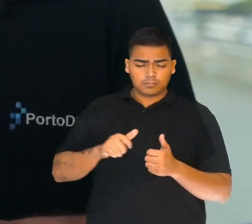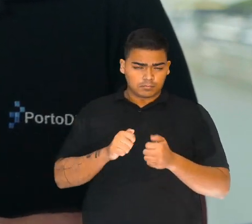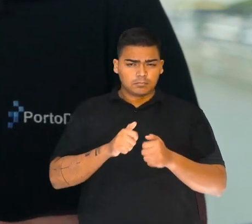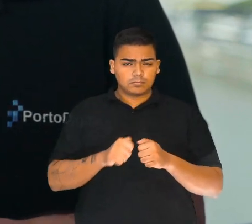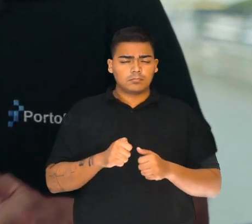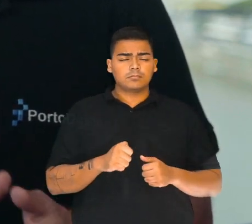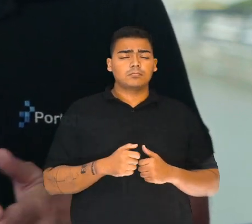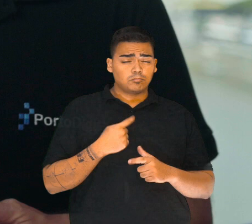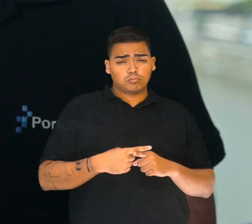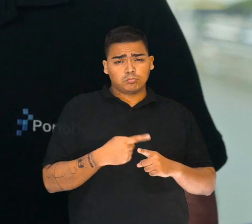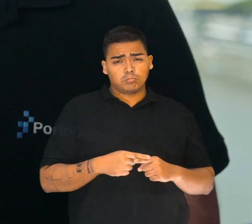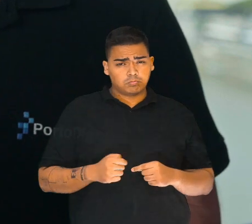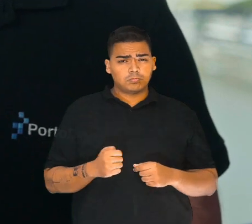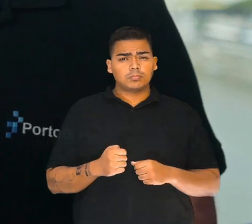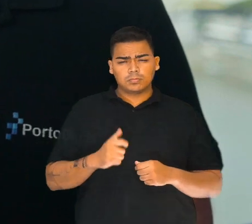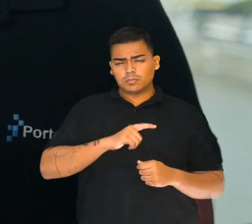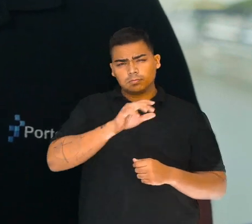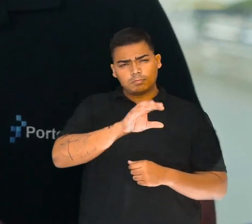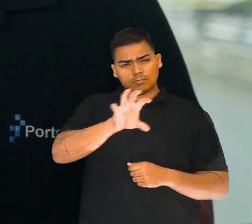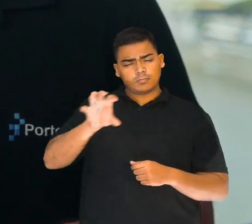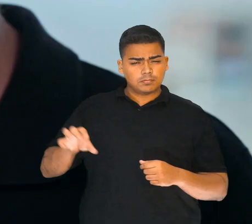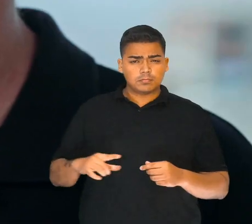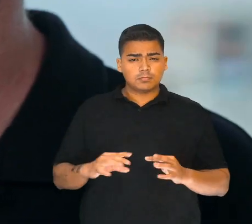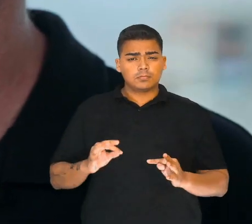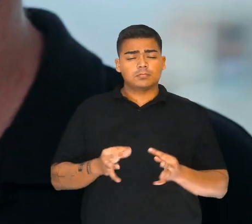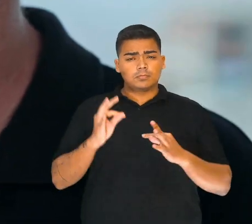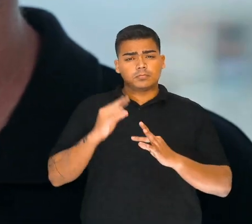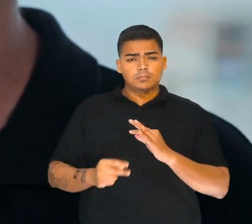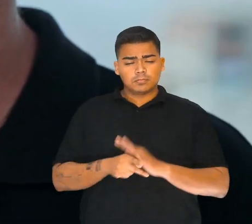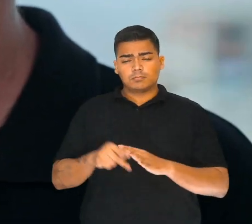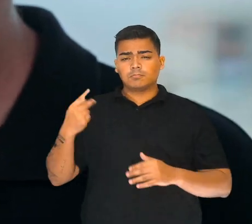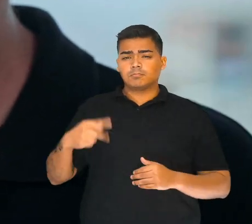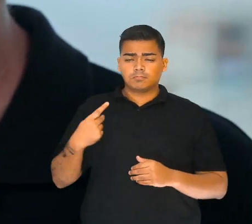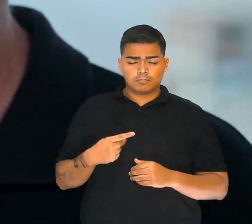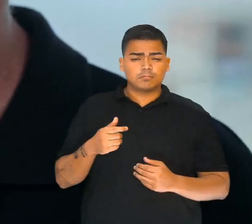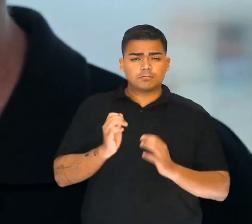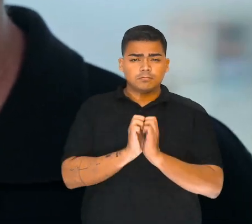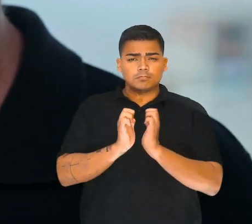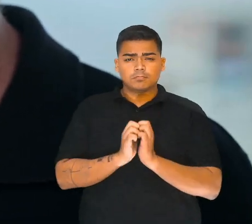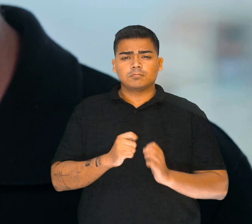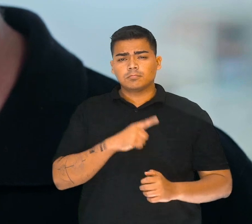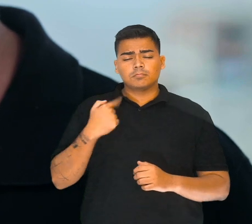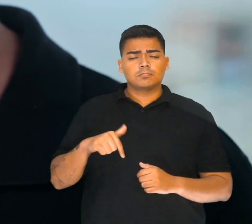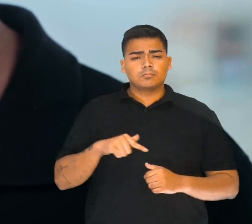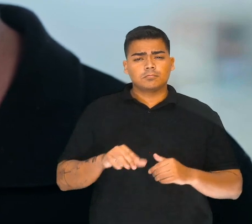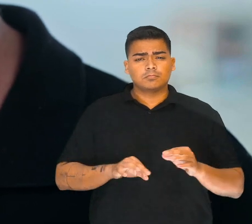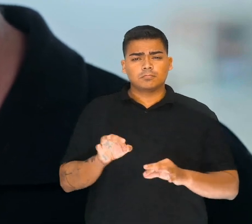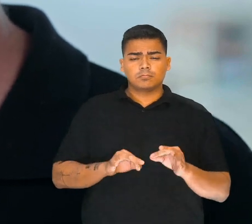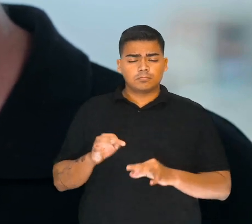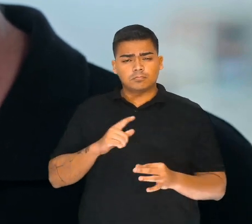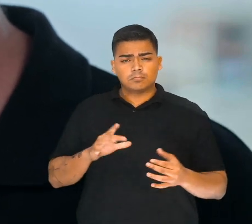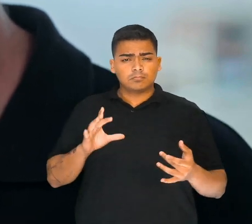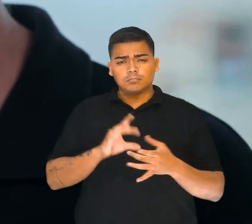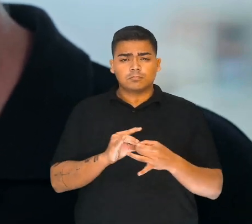dos smartphones do Brasil tem uma tecnologia feita aqui na cidade do Recife. Né? E o Porto Digital tem orgulho de ter construído grande parte dessas